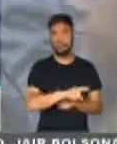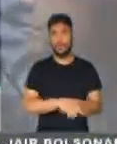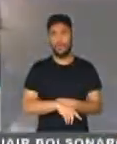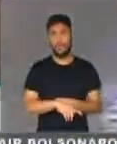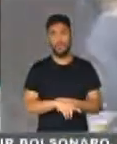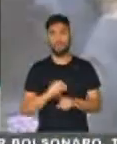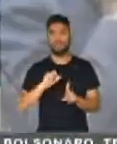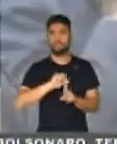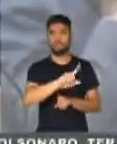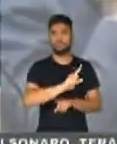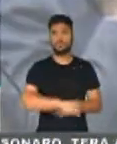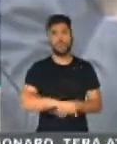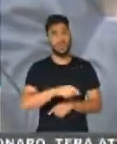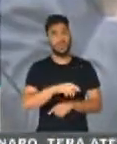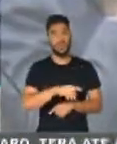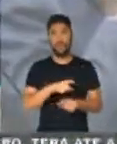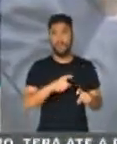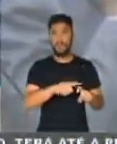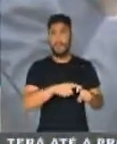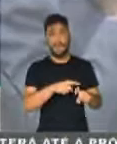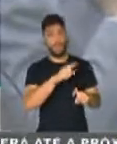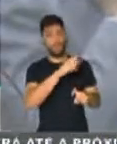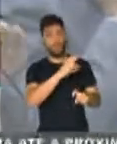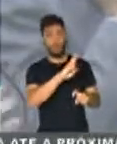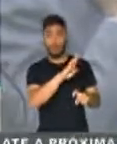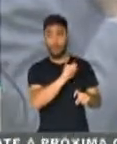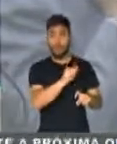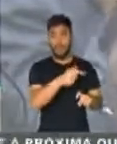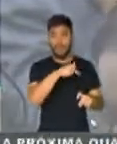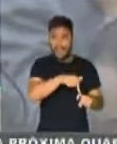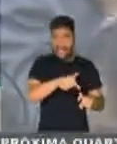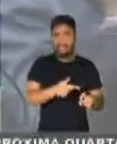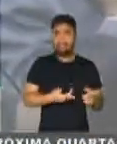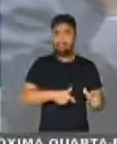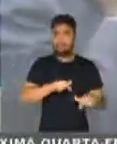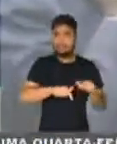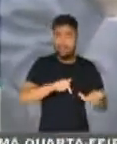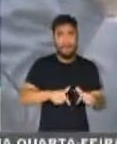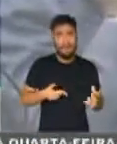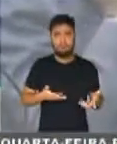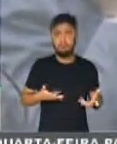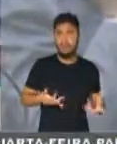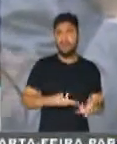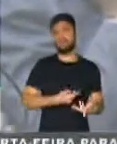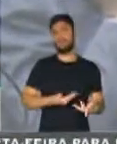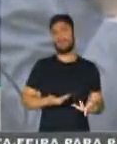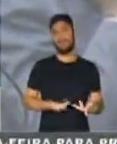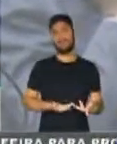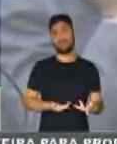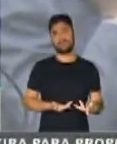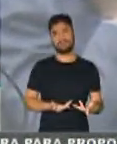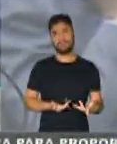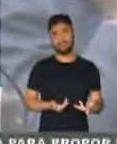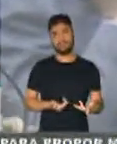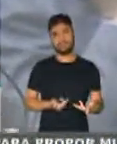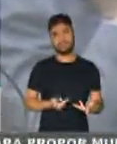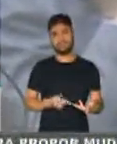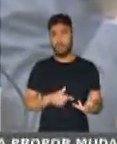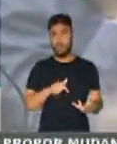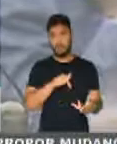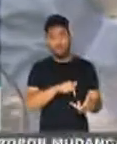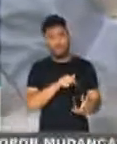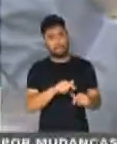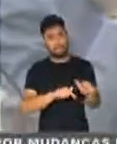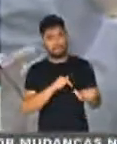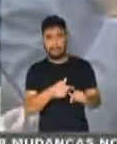os médicos cubanos que prestam serviços reconhecidos, de qualidade,